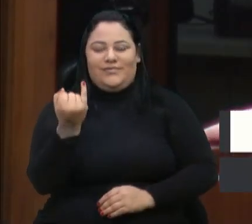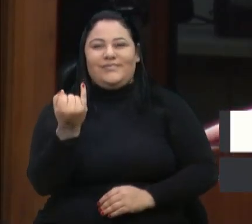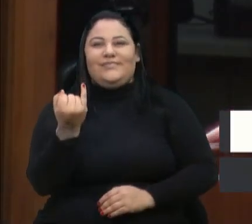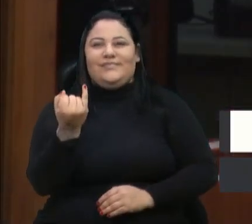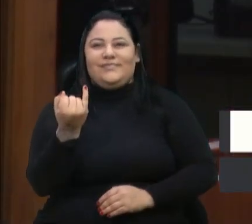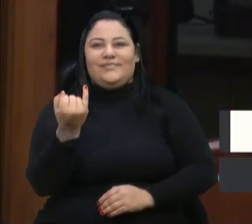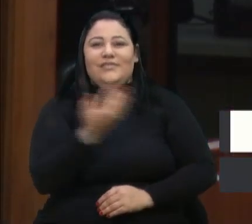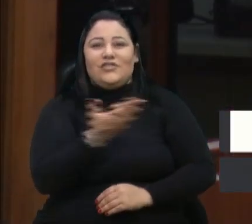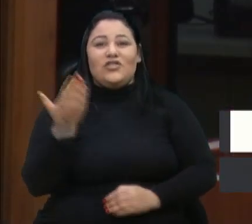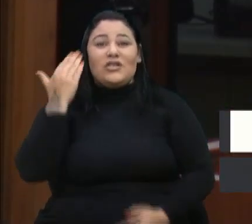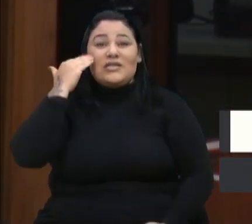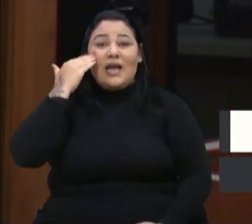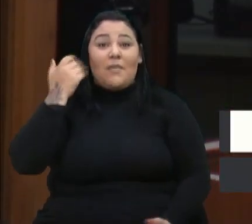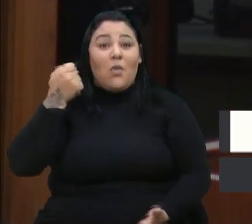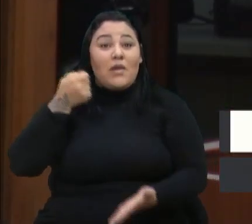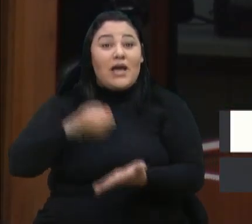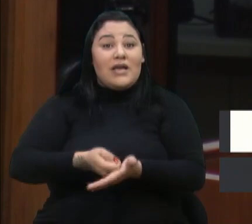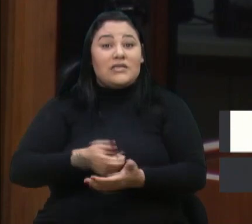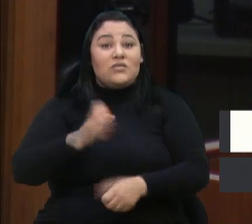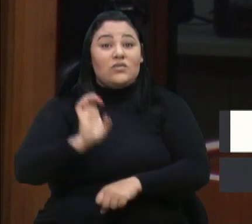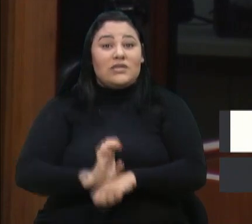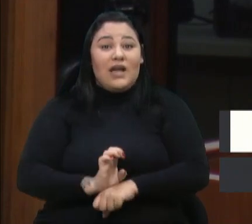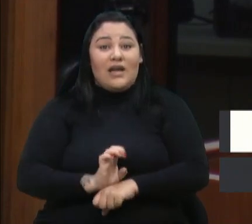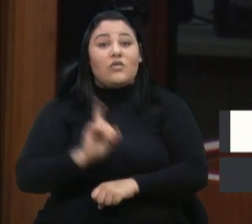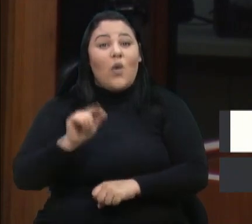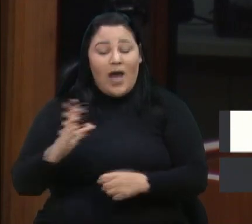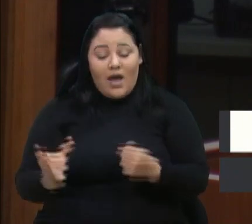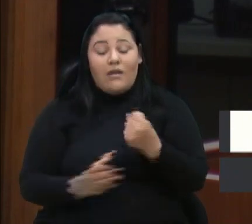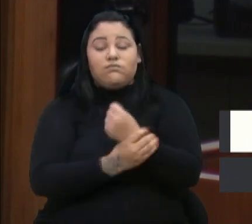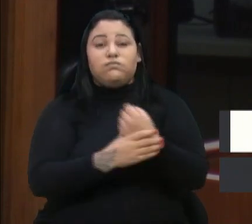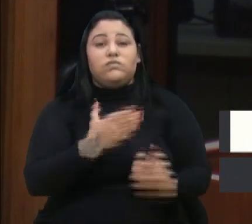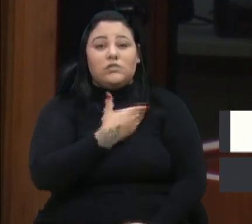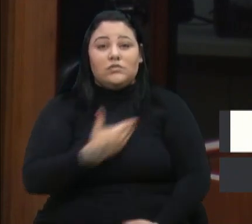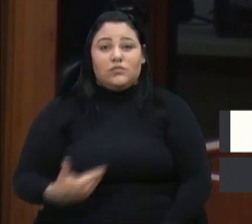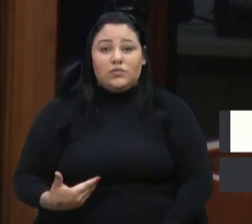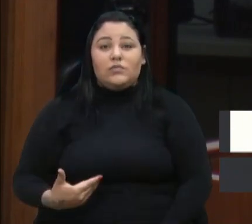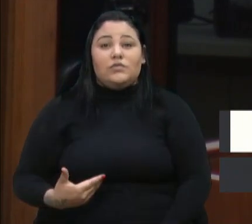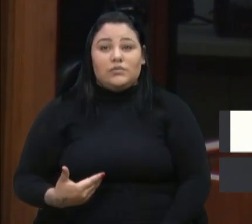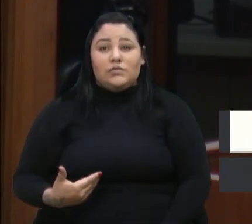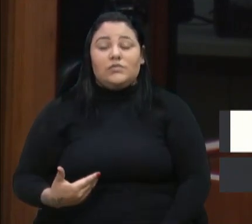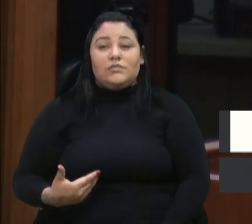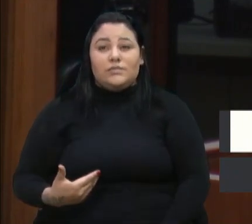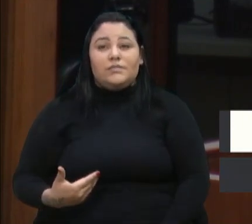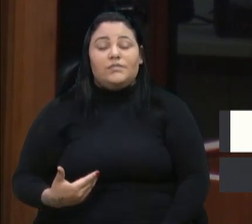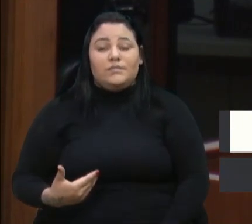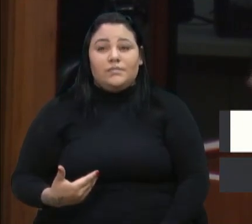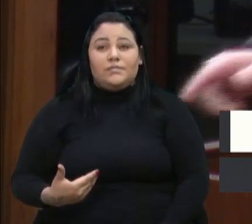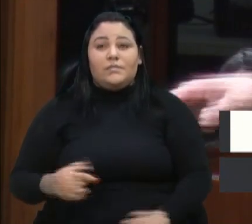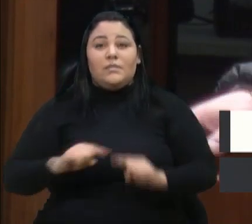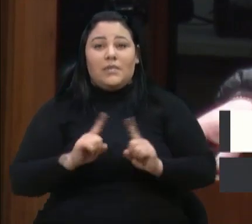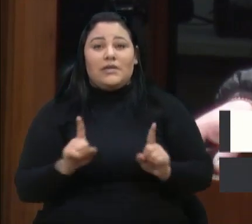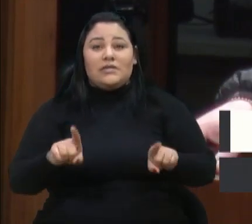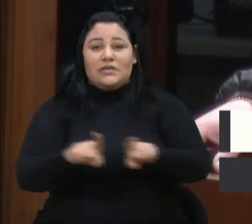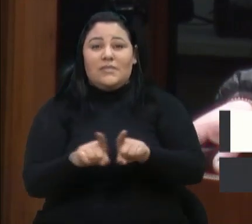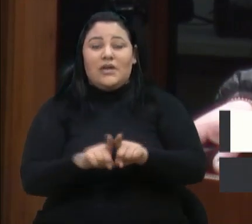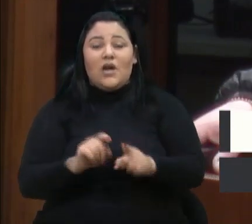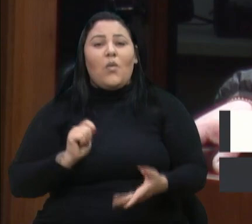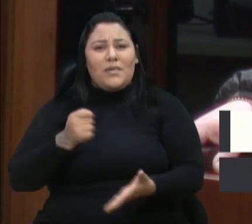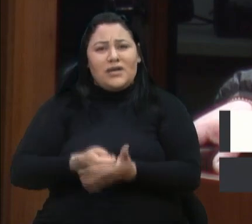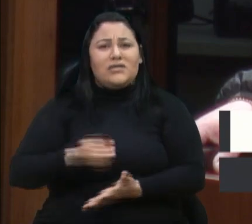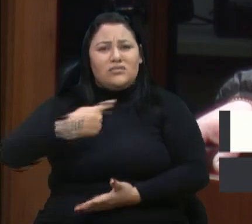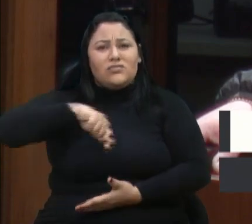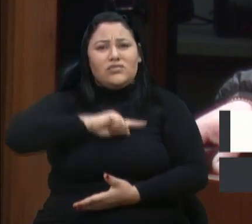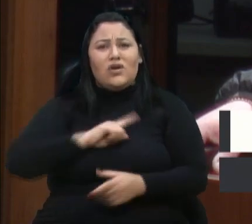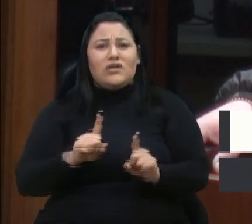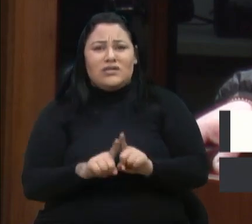que a obrigação do Estado é segurança pública, inclusive, dentre várias obrigações, mas também a obrigação nossa é